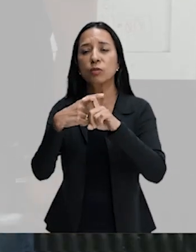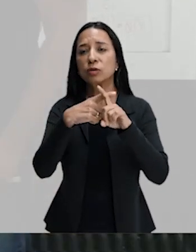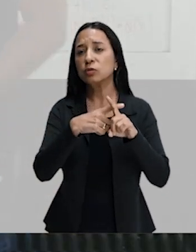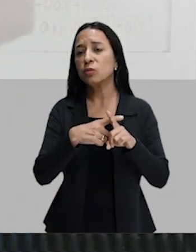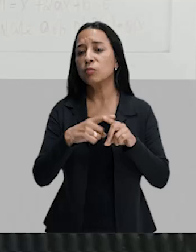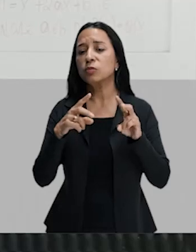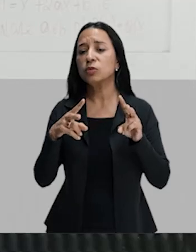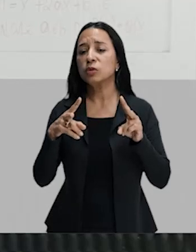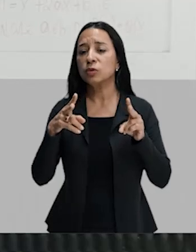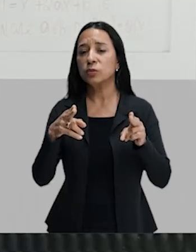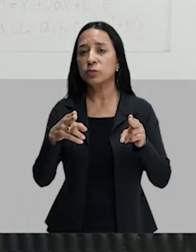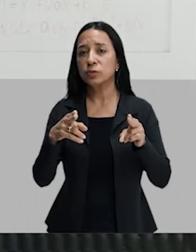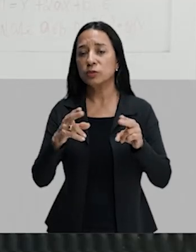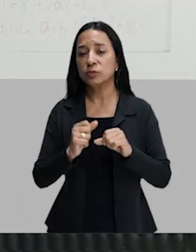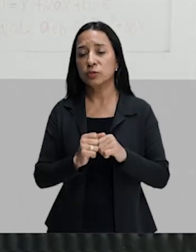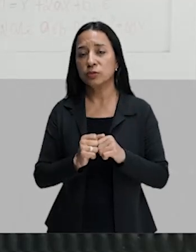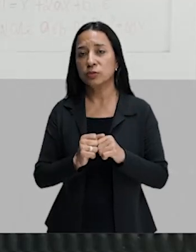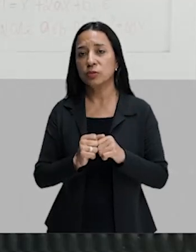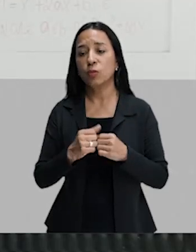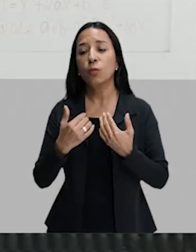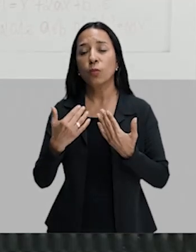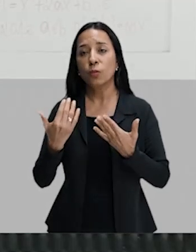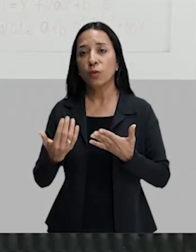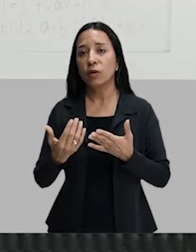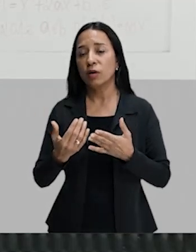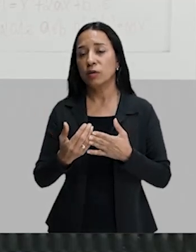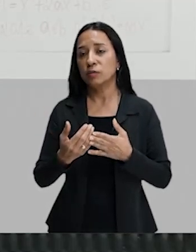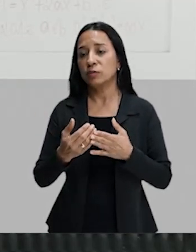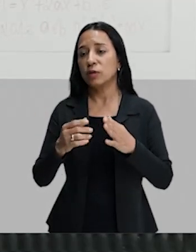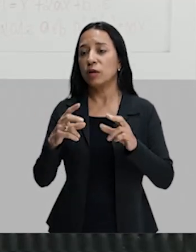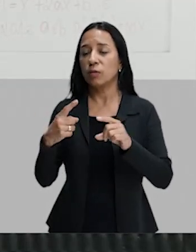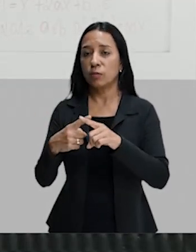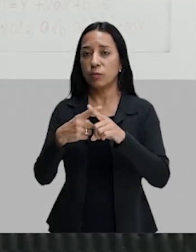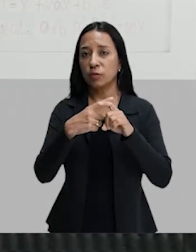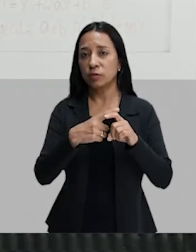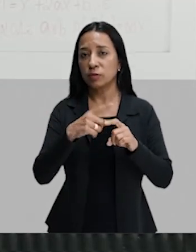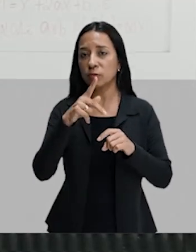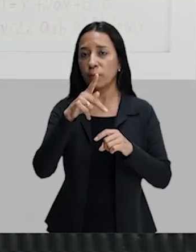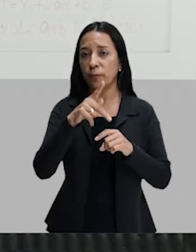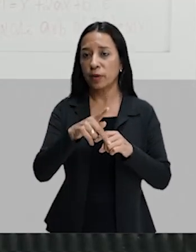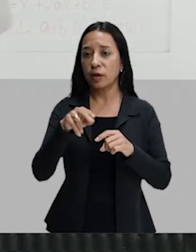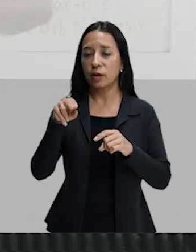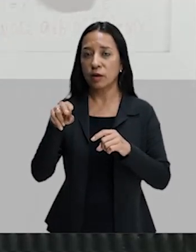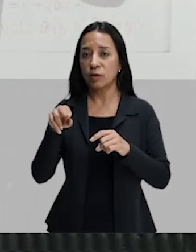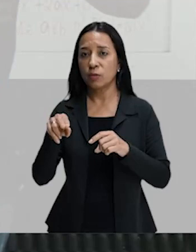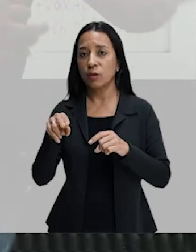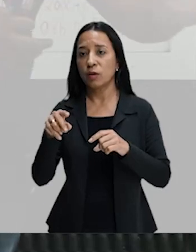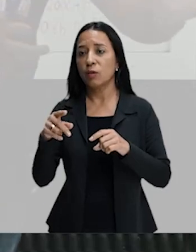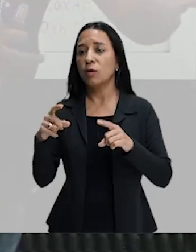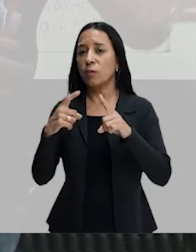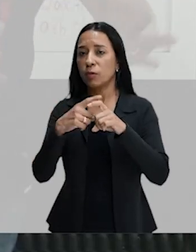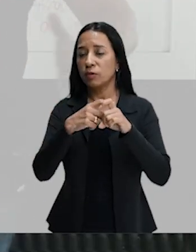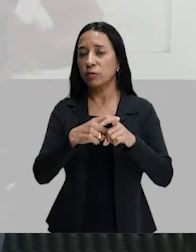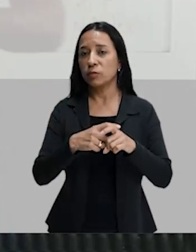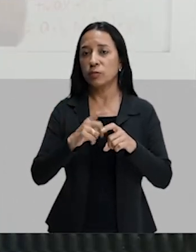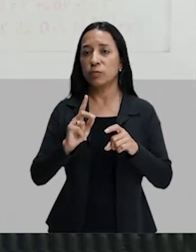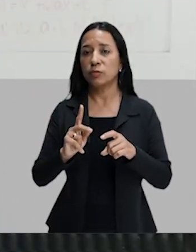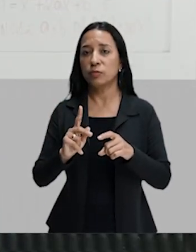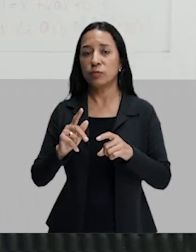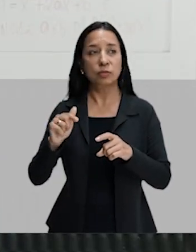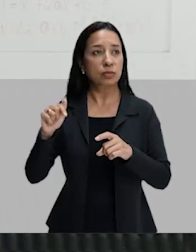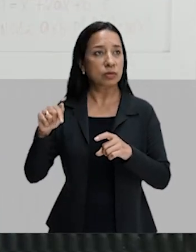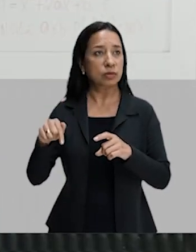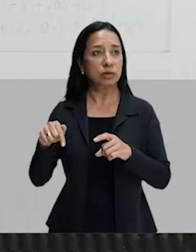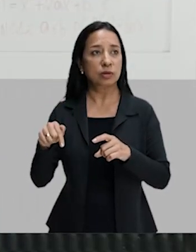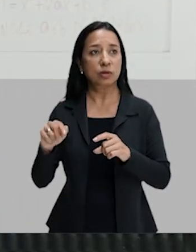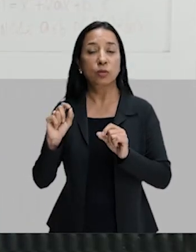idênticos. Quando é que um polinômio P ele é igual a um polinômio Q? O que tem que acontecer para que